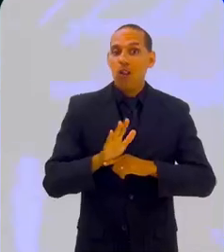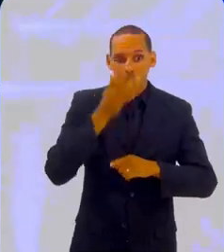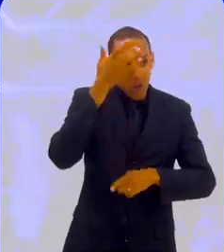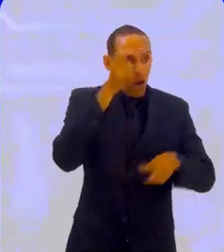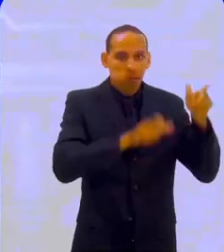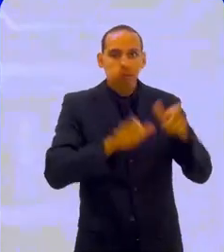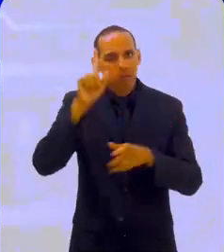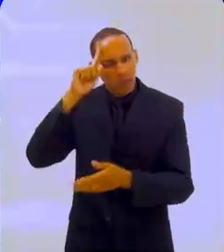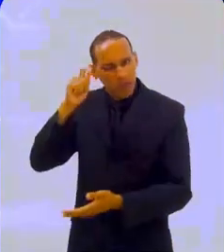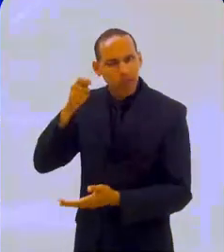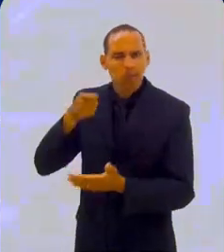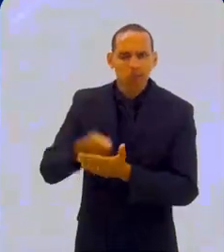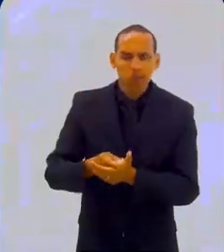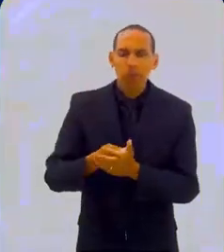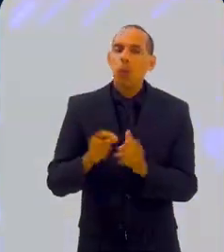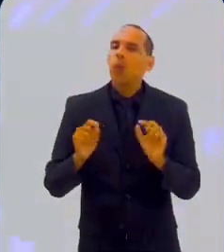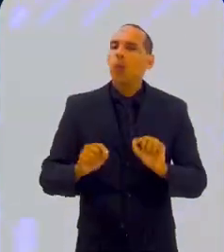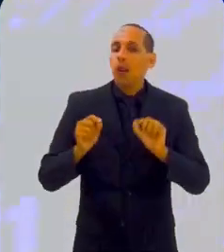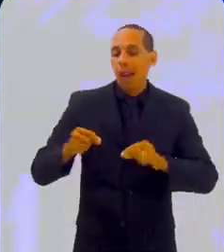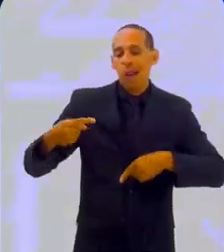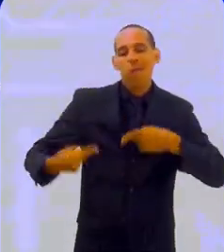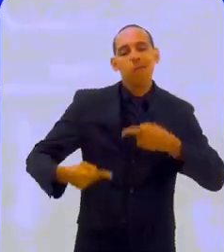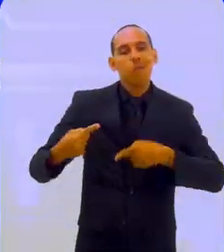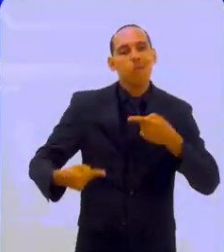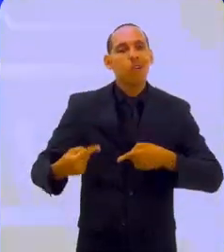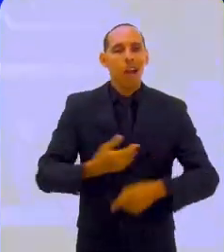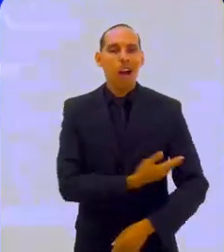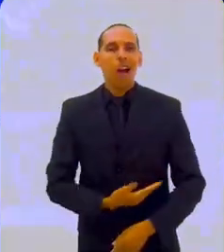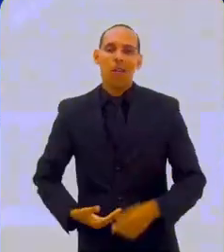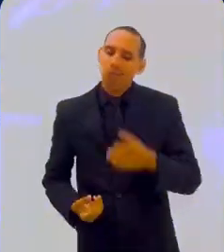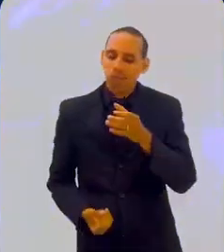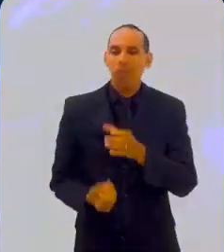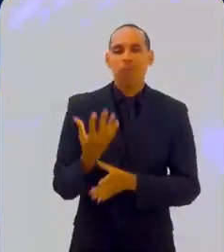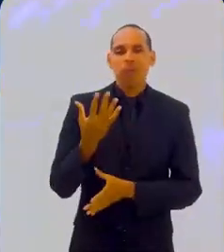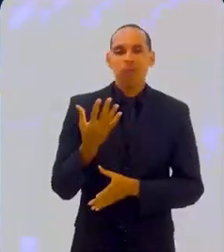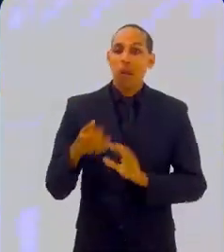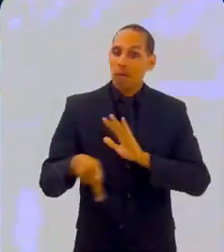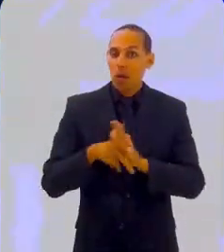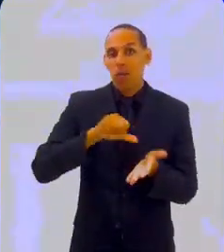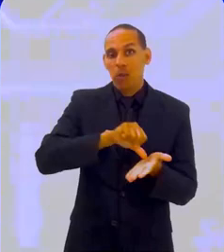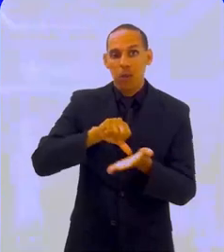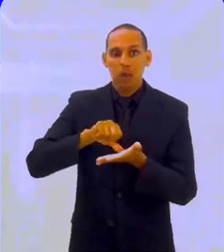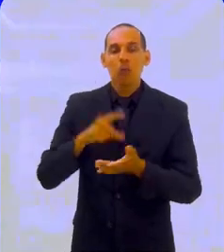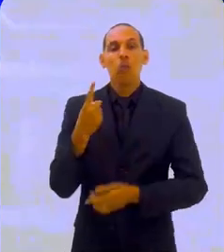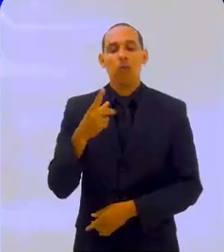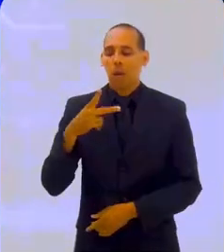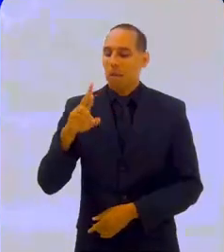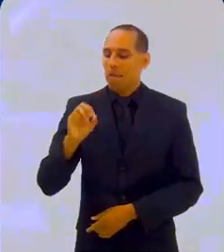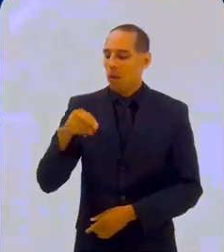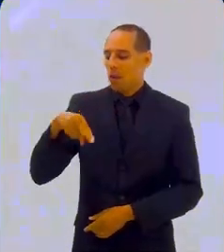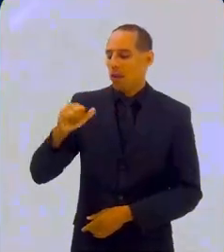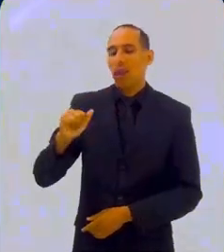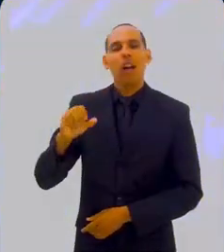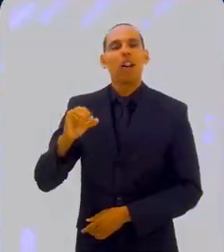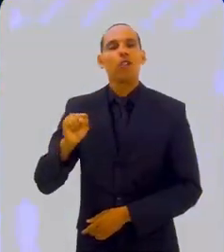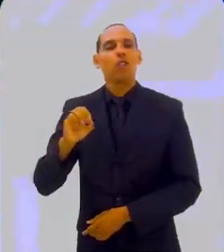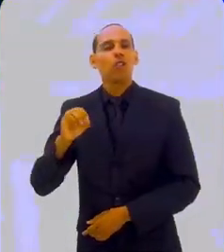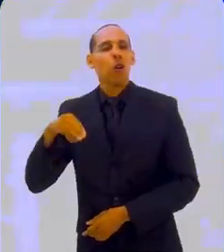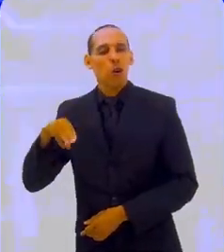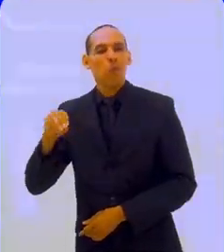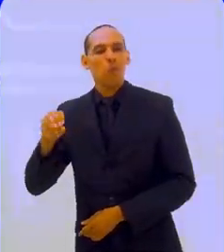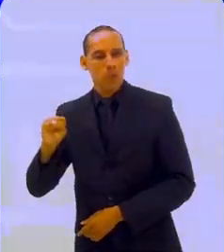os tomadores de decisão na formulação de políticas públicas para o setor. Uma delas é o Pronasolos. Além